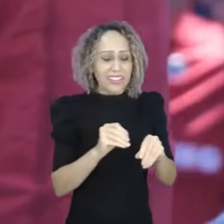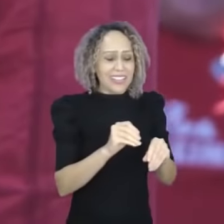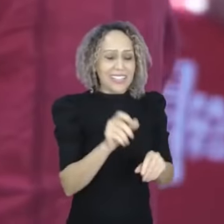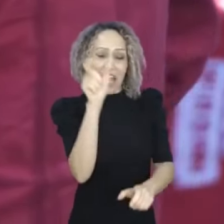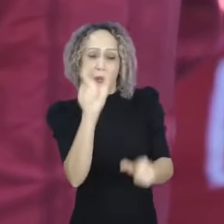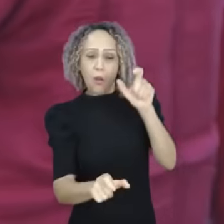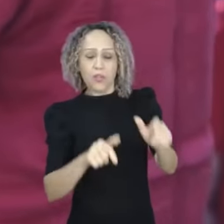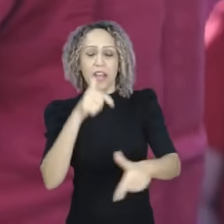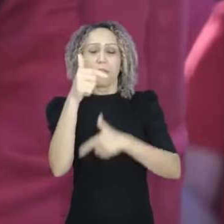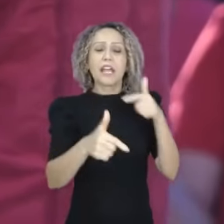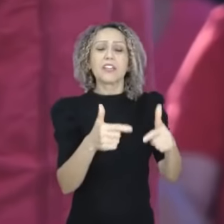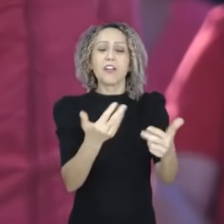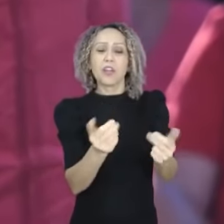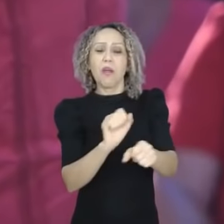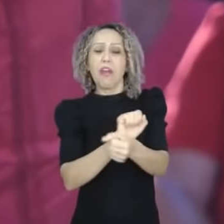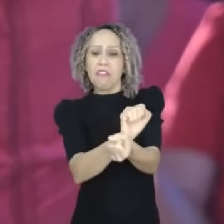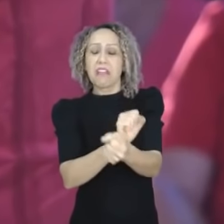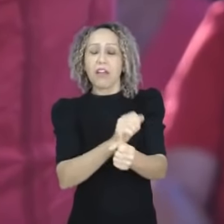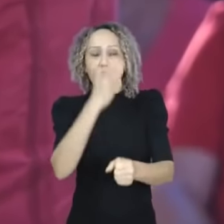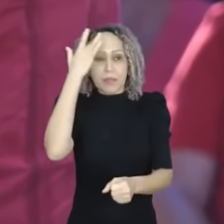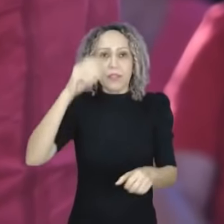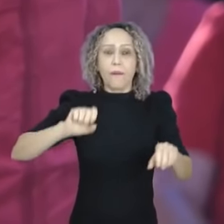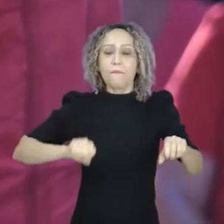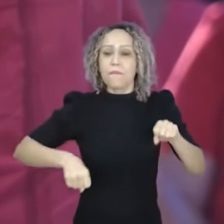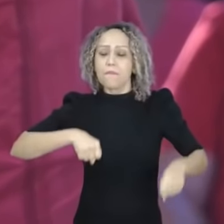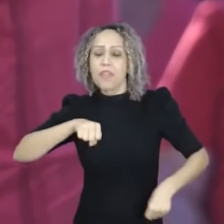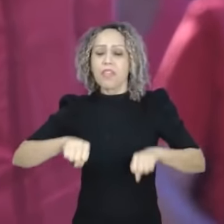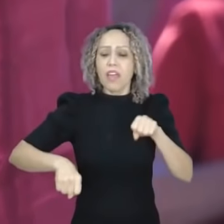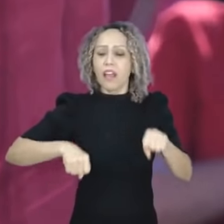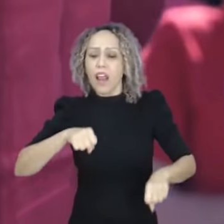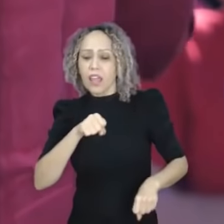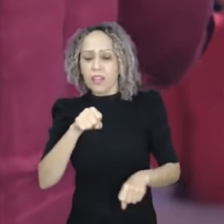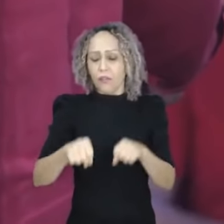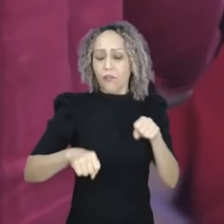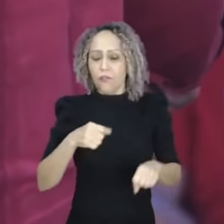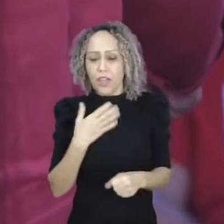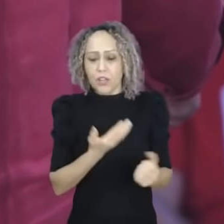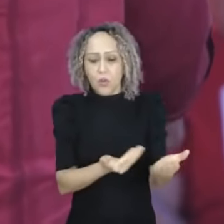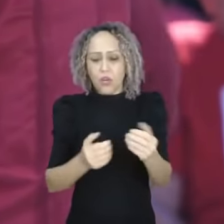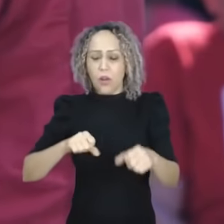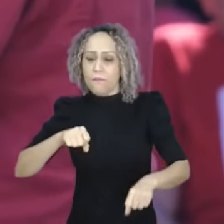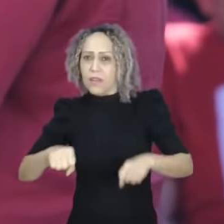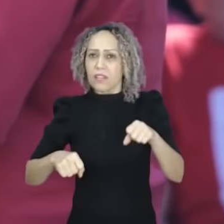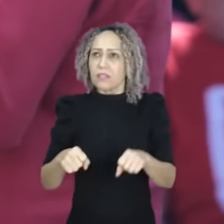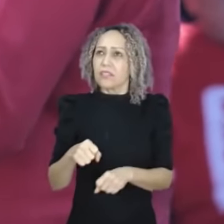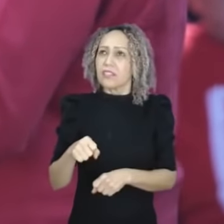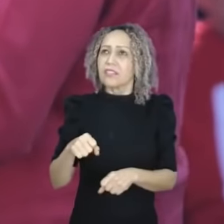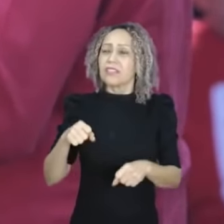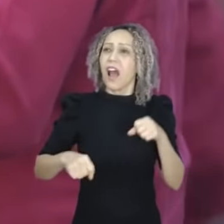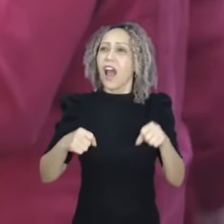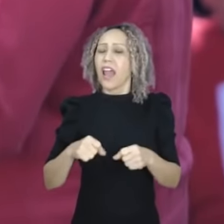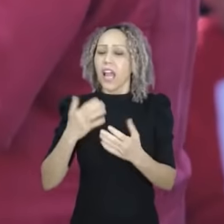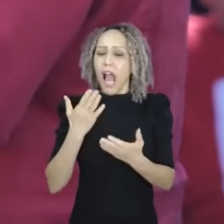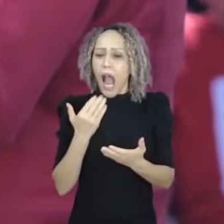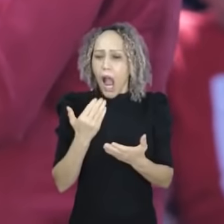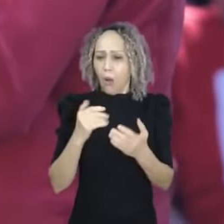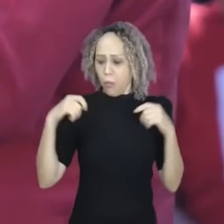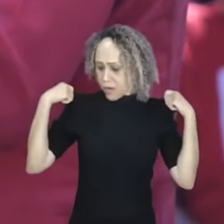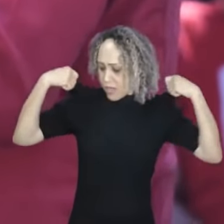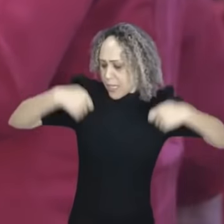a bicicleta, carregando comida, cheirando o cheiro da comida, sem poder comer aquela comida. Ele não tem férias, ele não